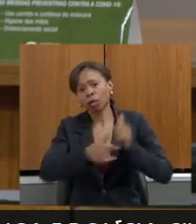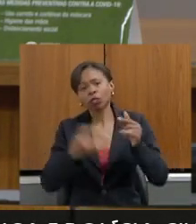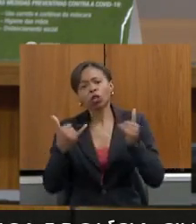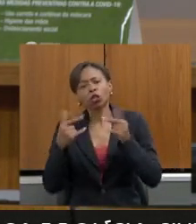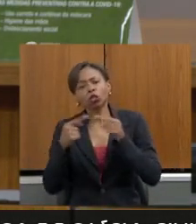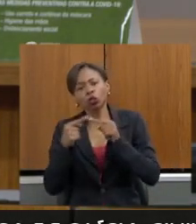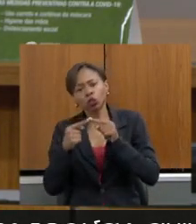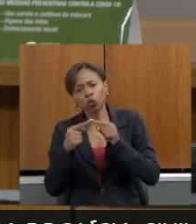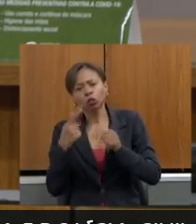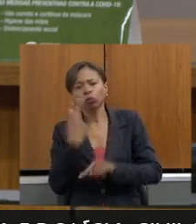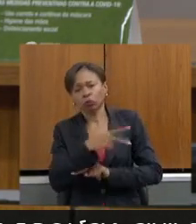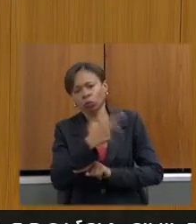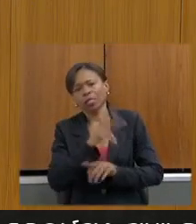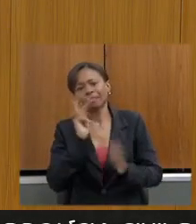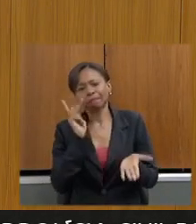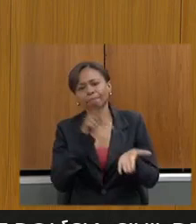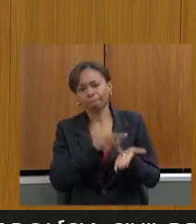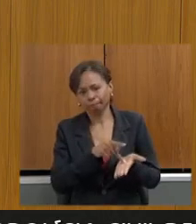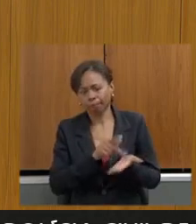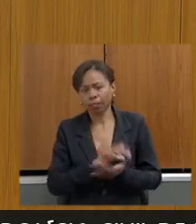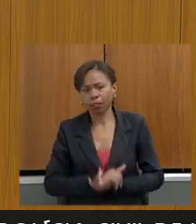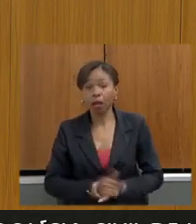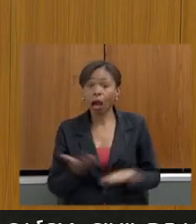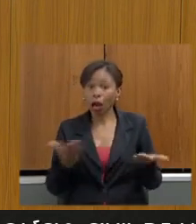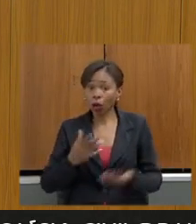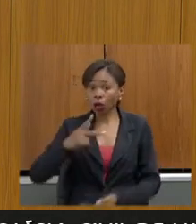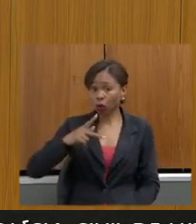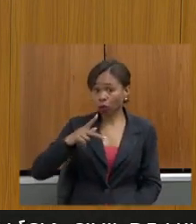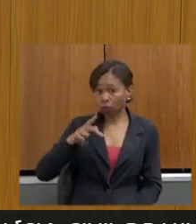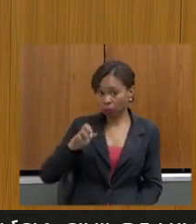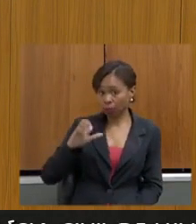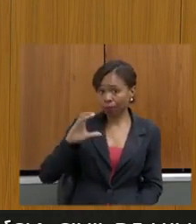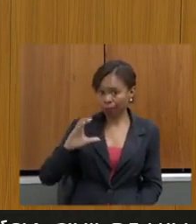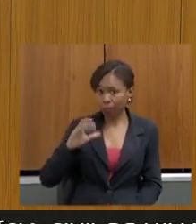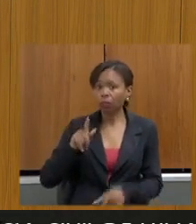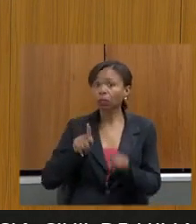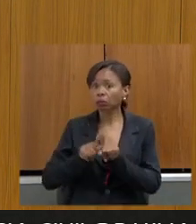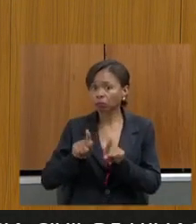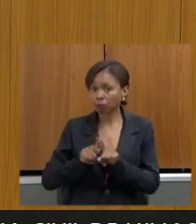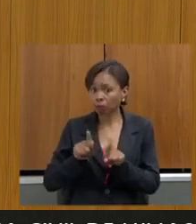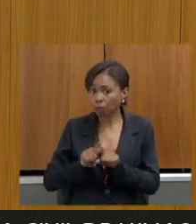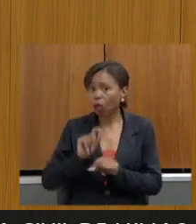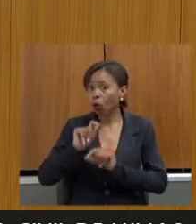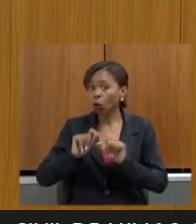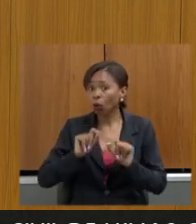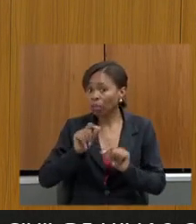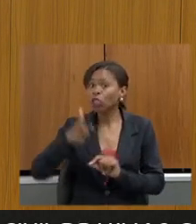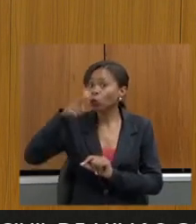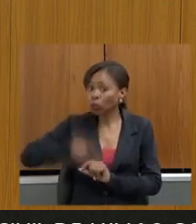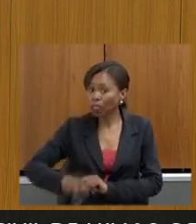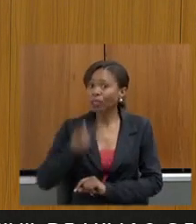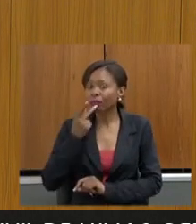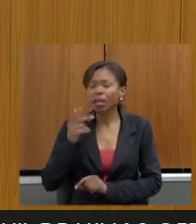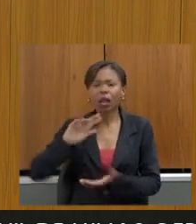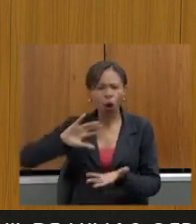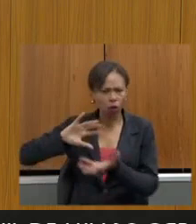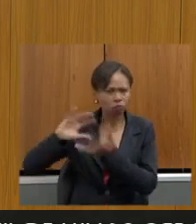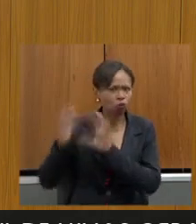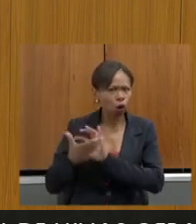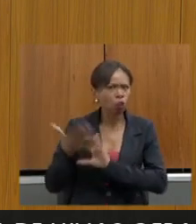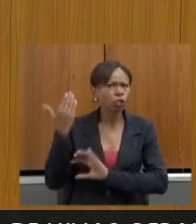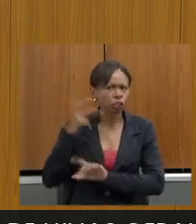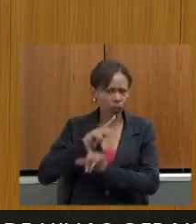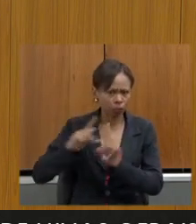característica da função e ainda mais agora com a pé querendo fretar nós fim reforçamos é teve a reforma da Previdência